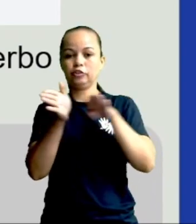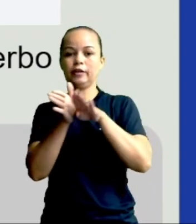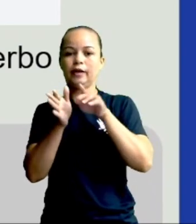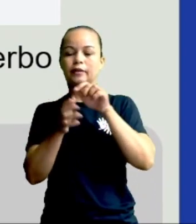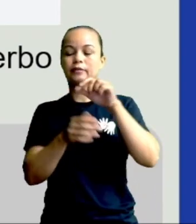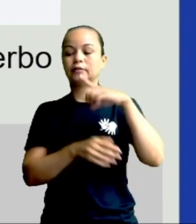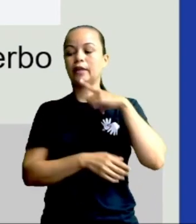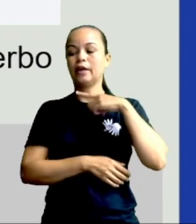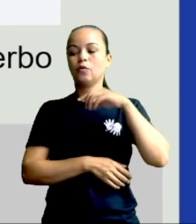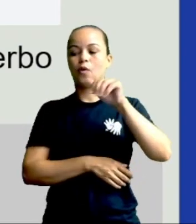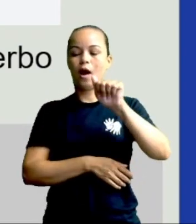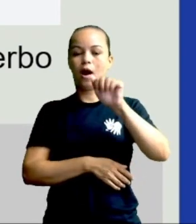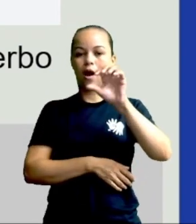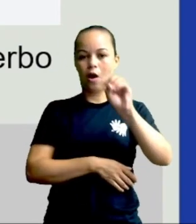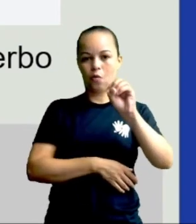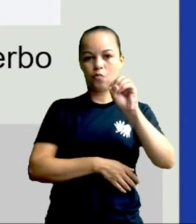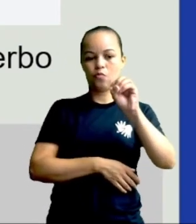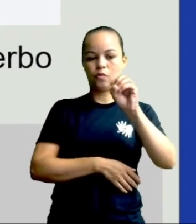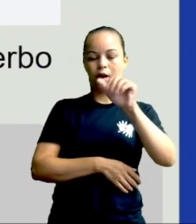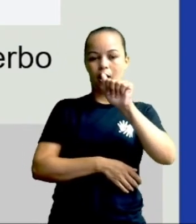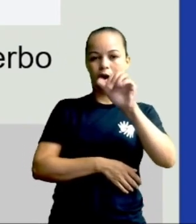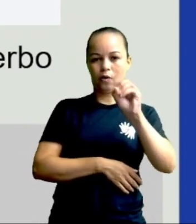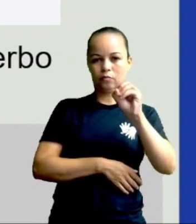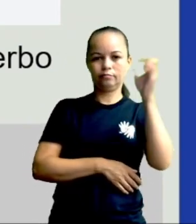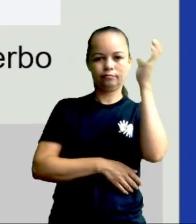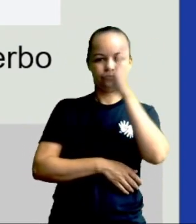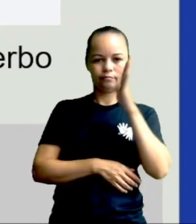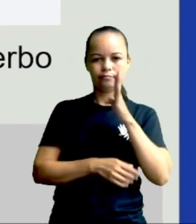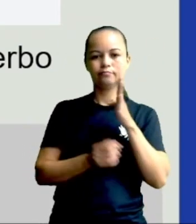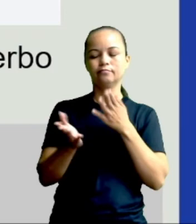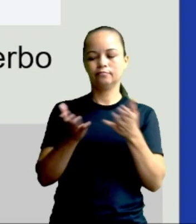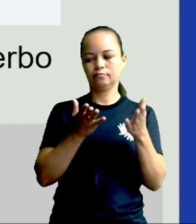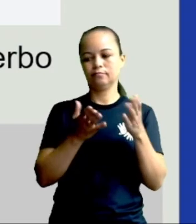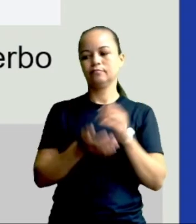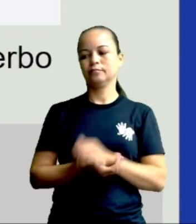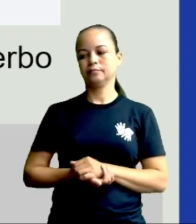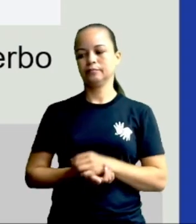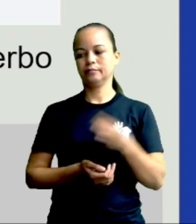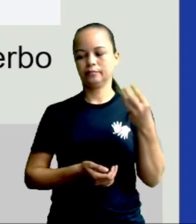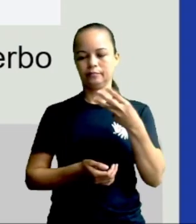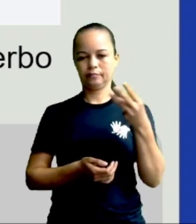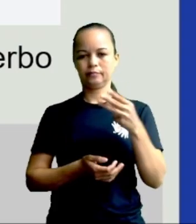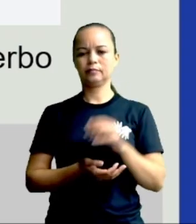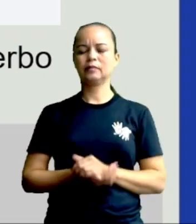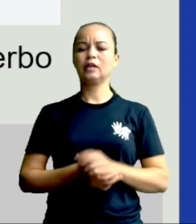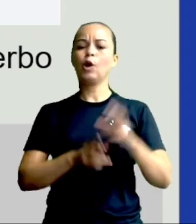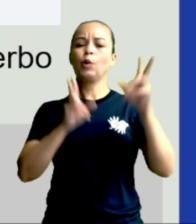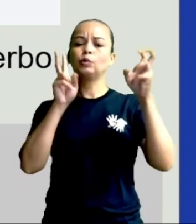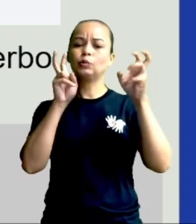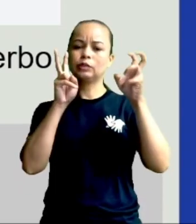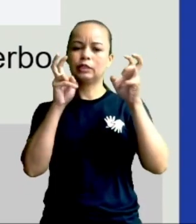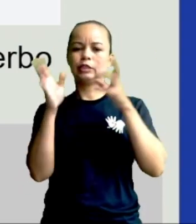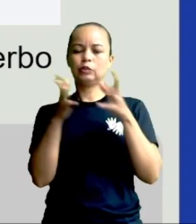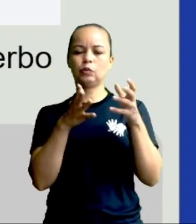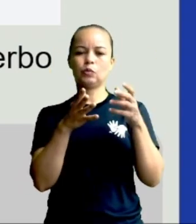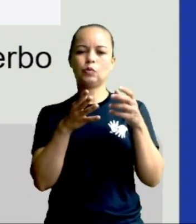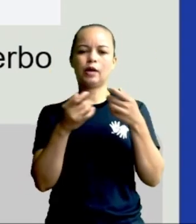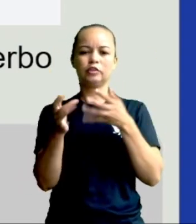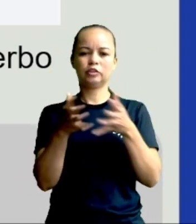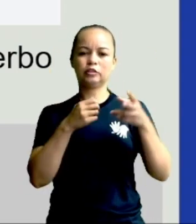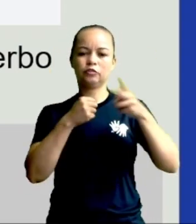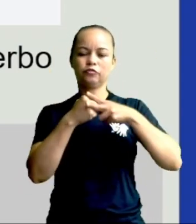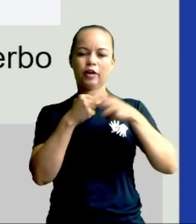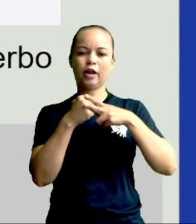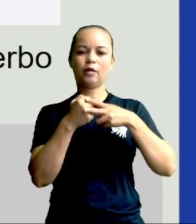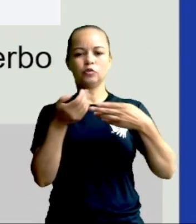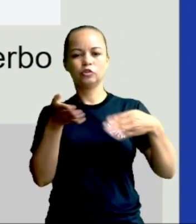ao chegam ao Brasil vamos para a questão questão três no título a regência do